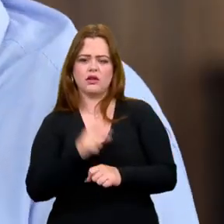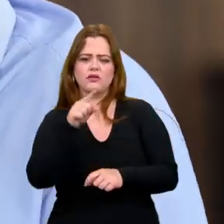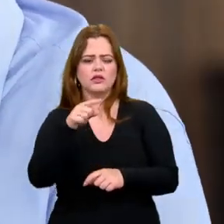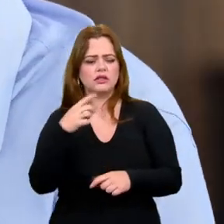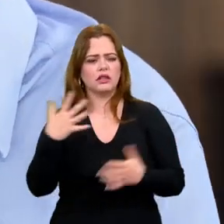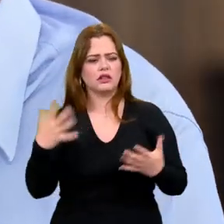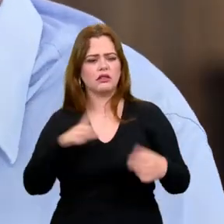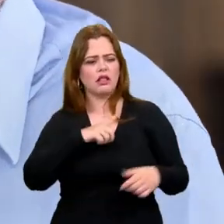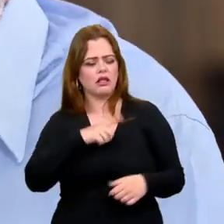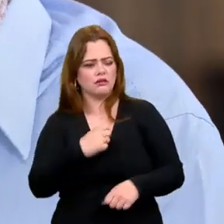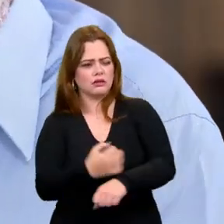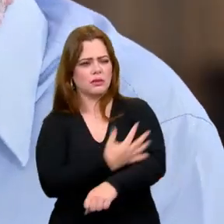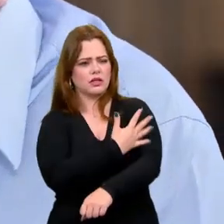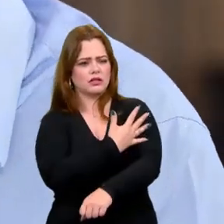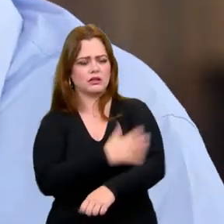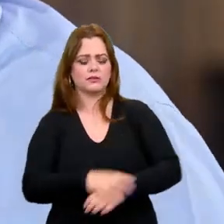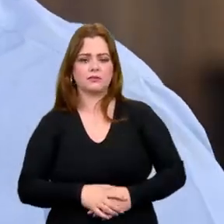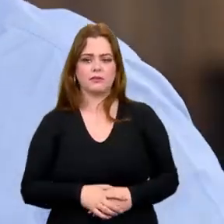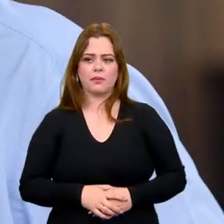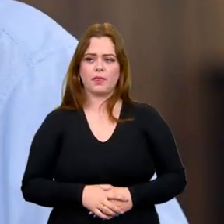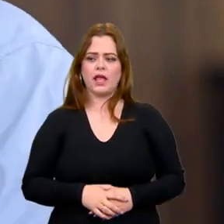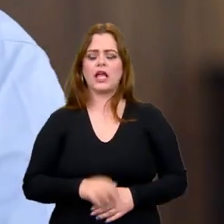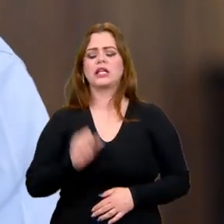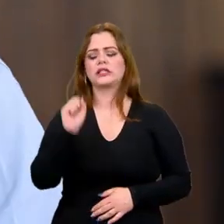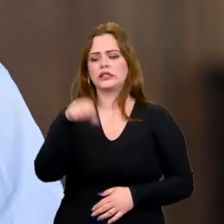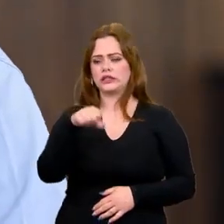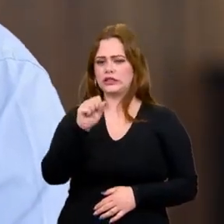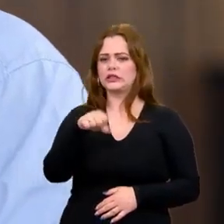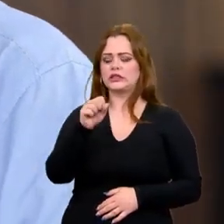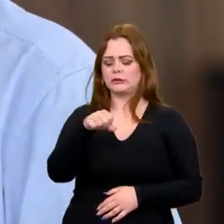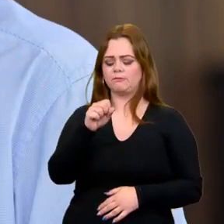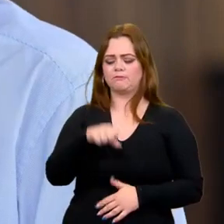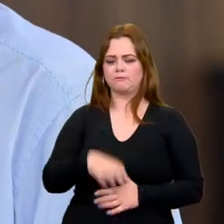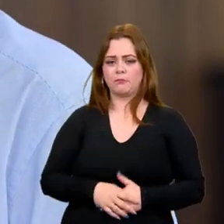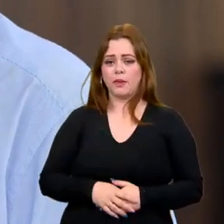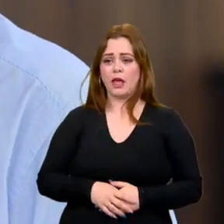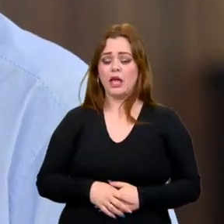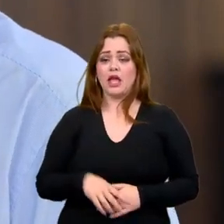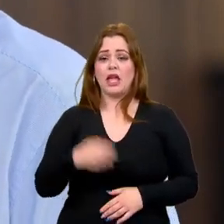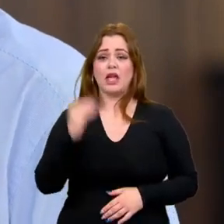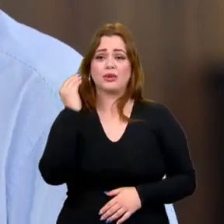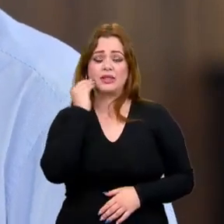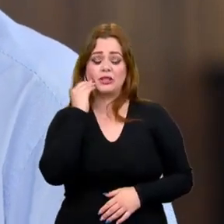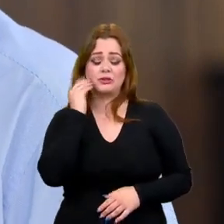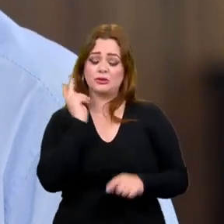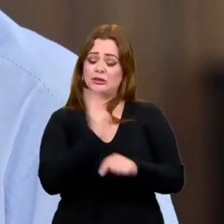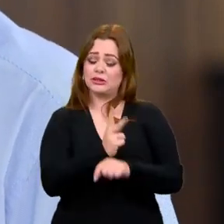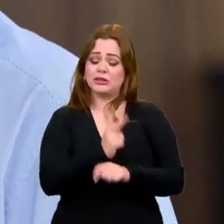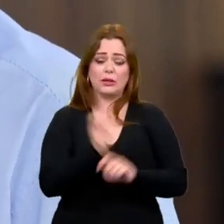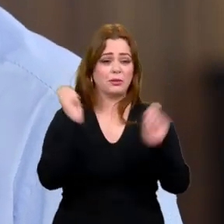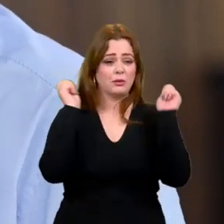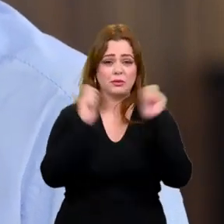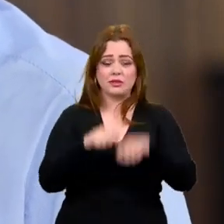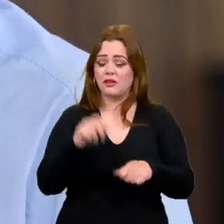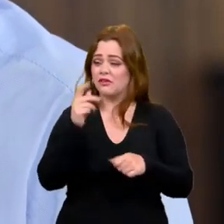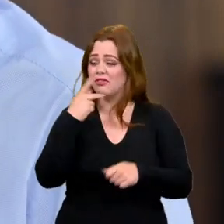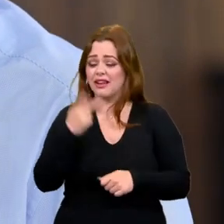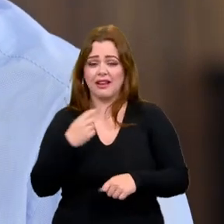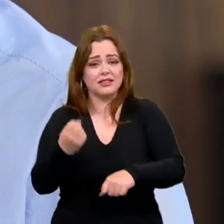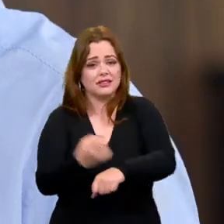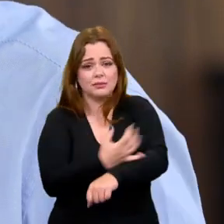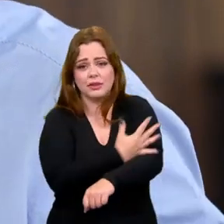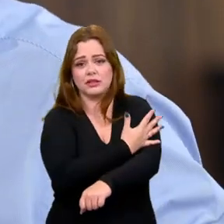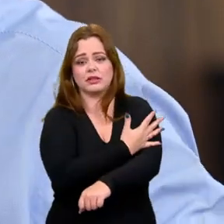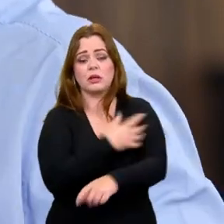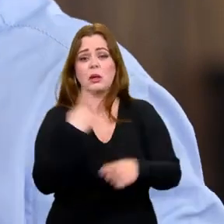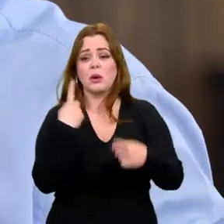eu vejo e eu tento sempre que possível falar muito de esperança Porque nessa idade a gente não tem problema